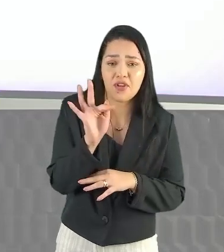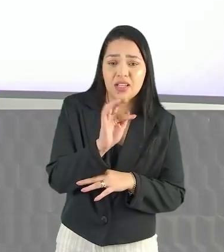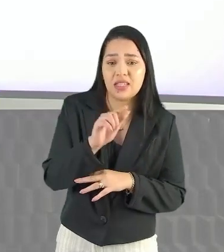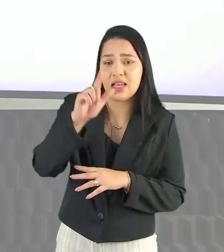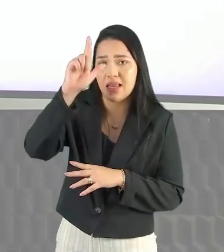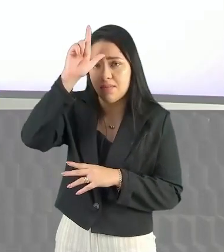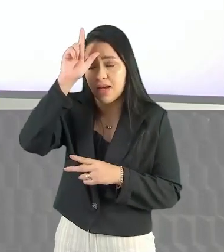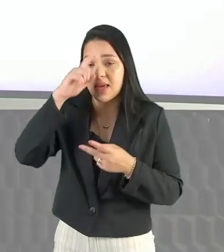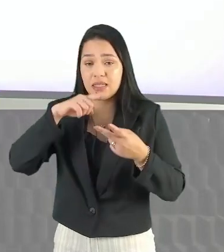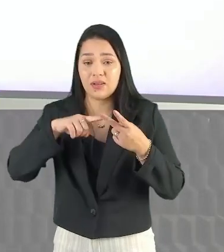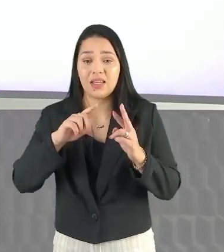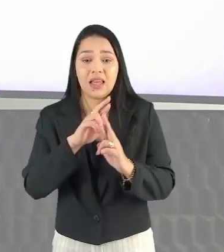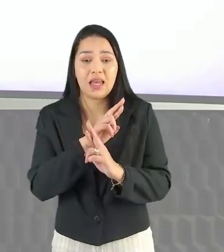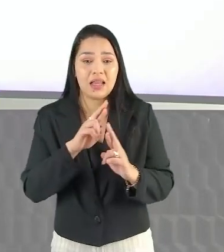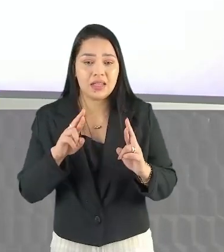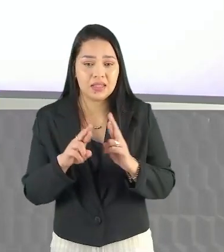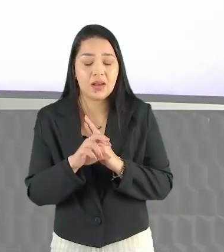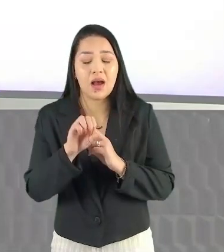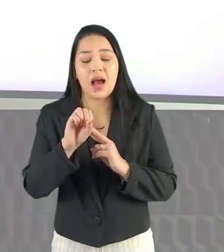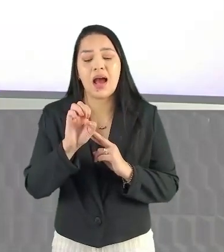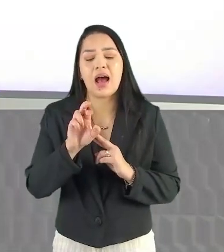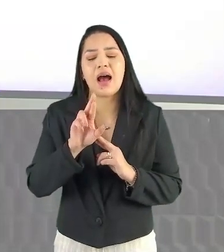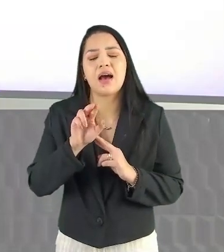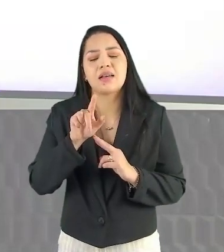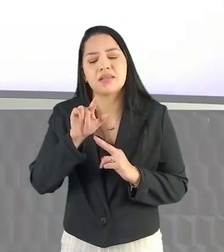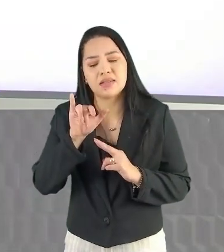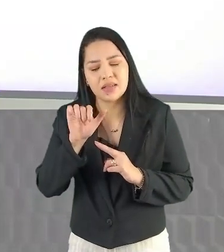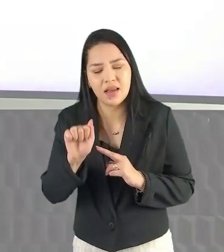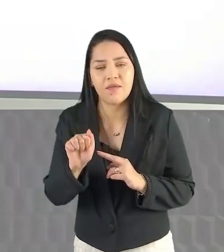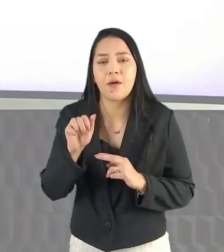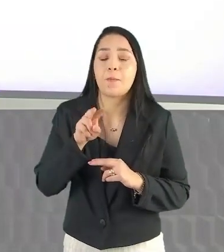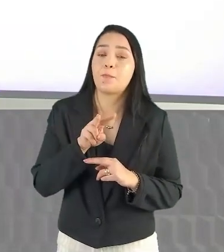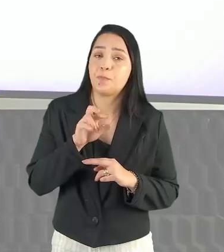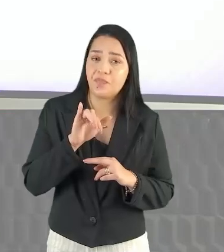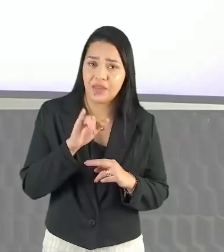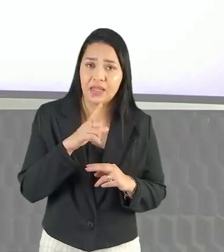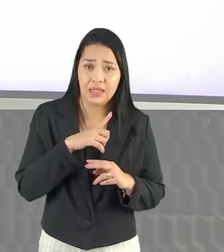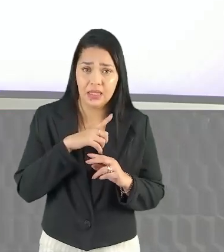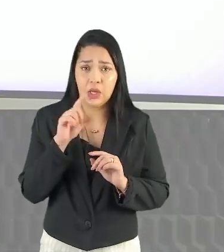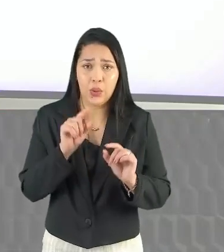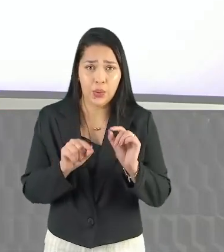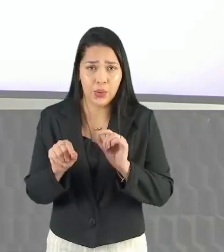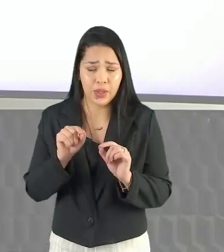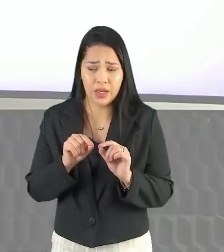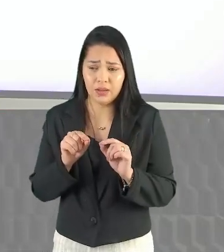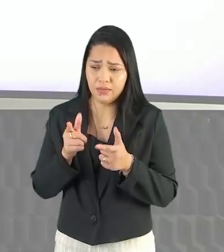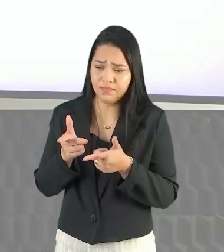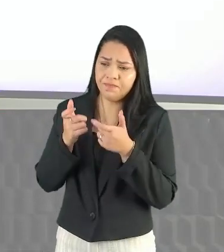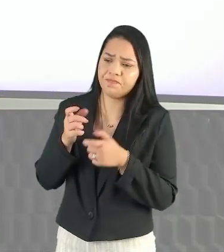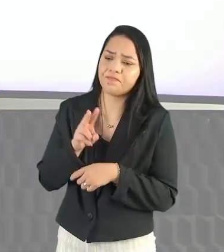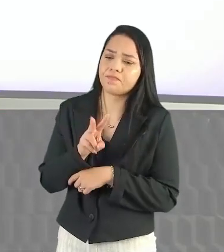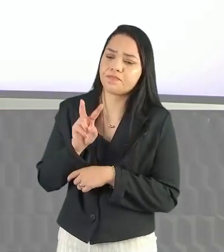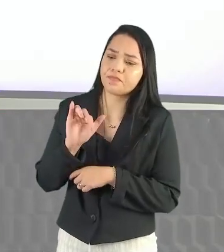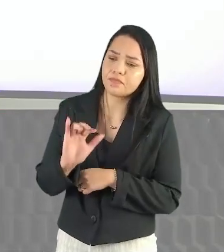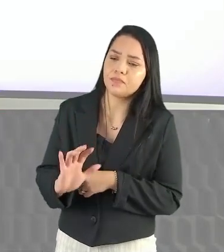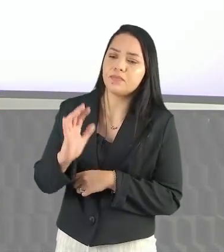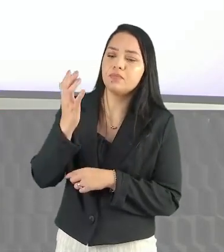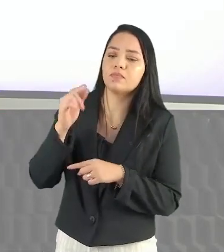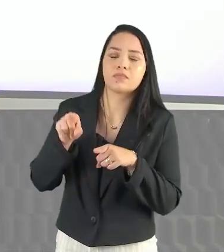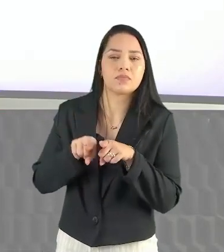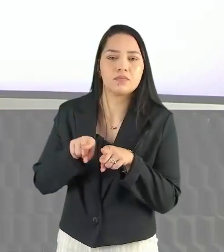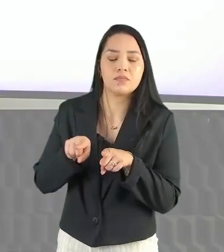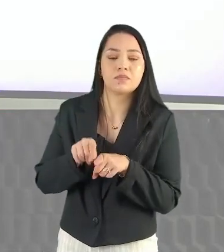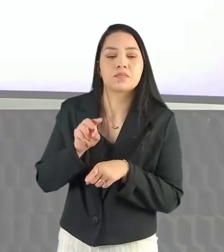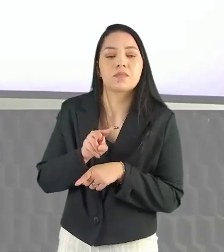e a segunda em relação ao nacionalismo sérvio, né? Que aí você vai ter um atentado que vai acontecer, né, que